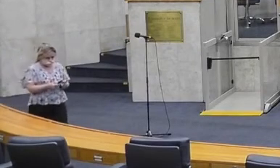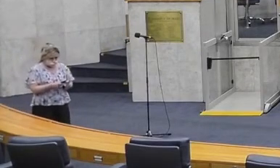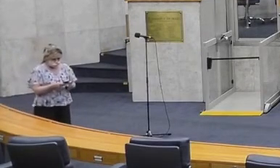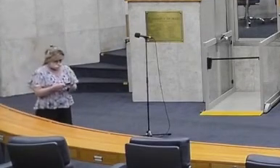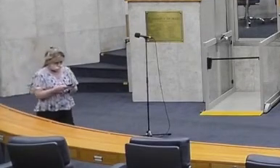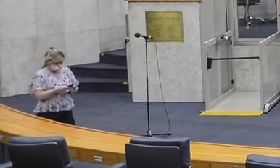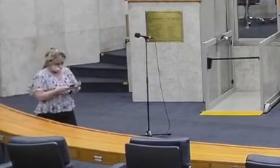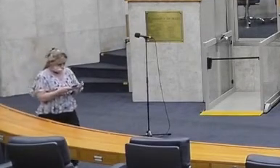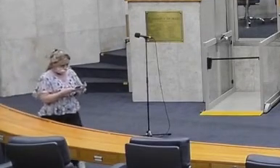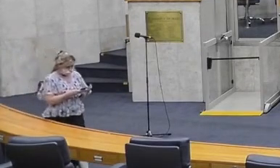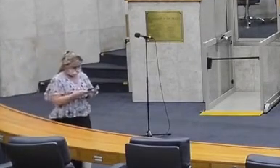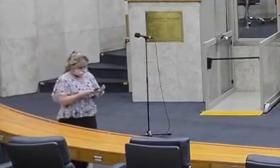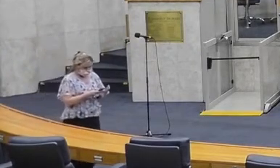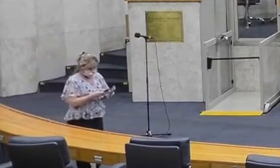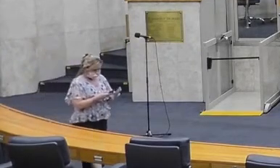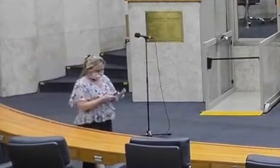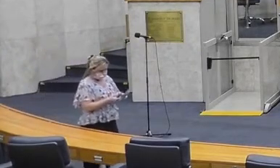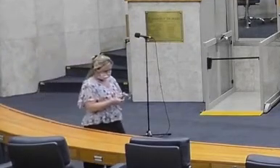Açucena.